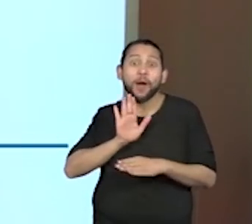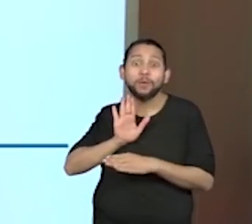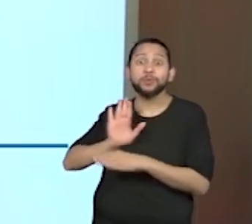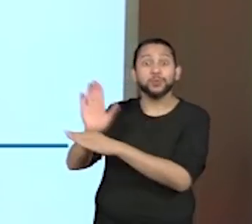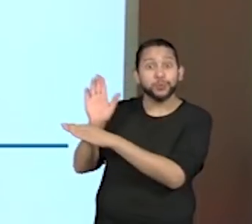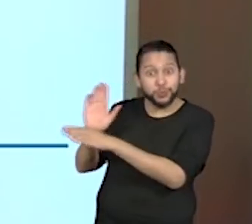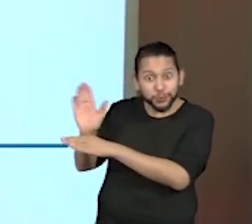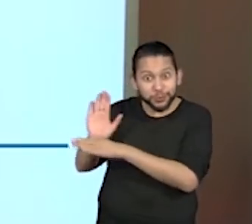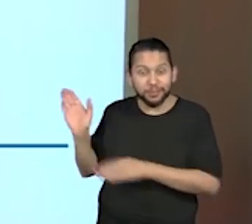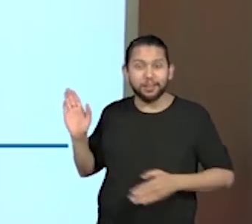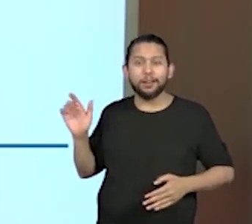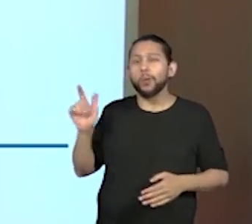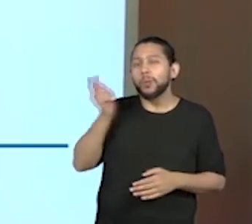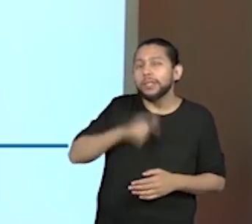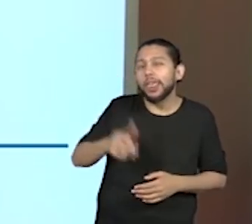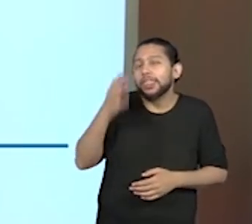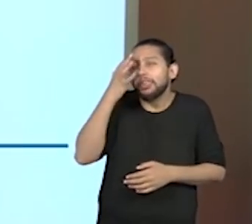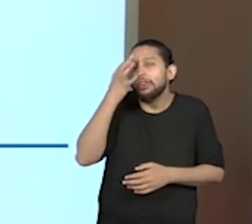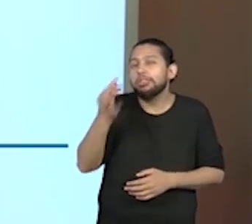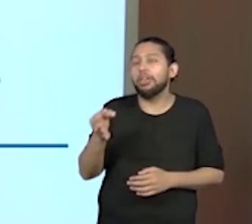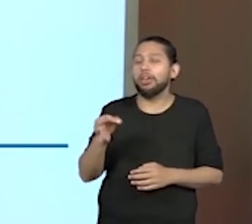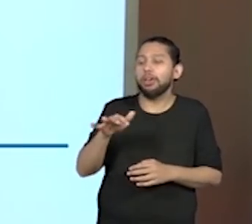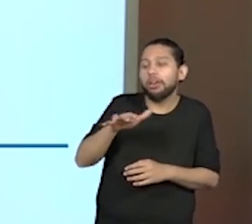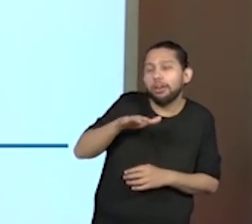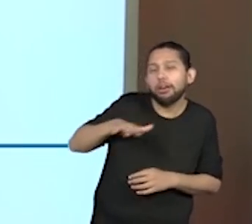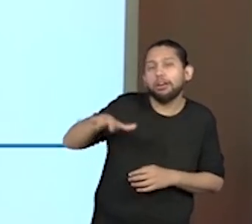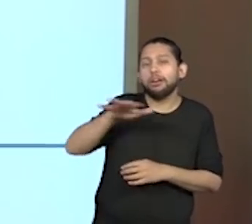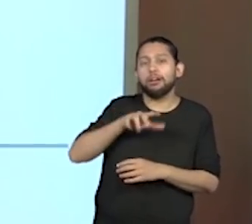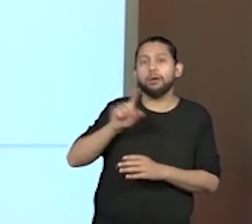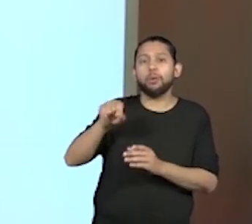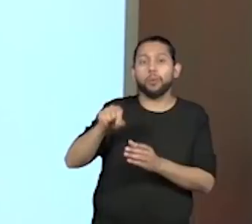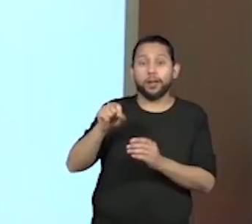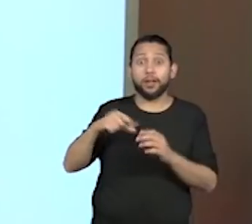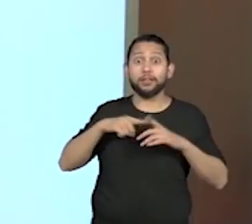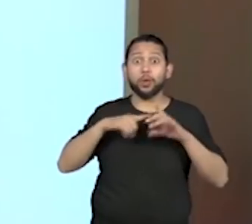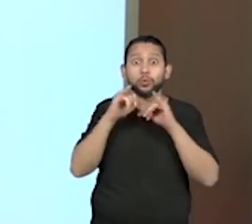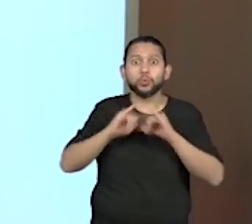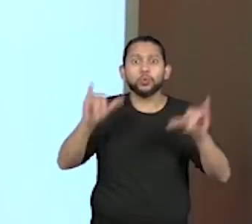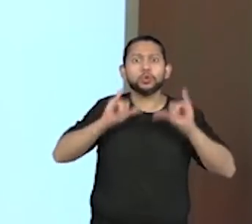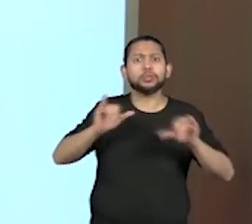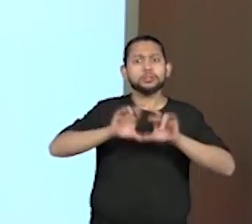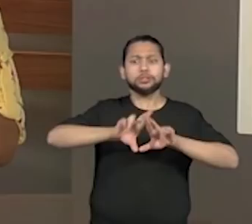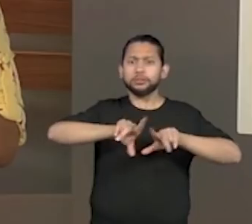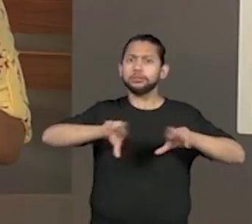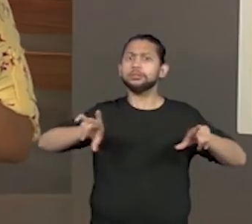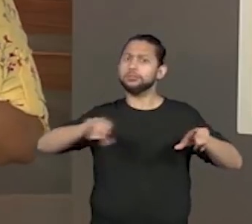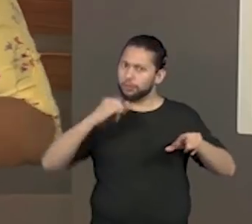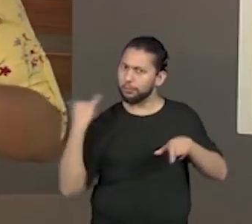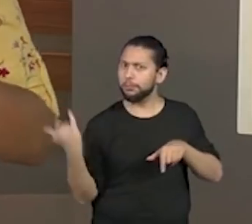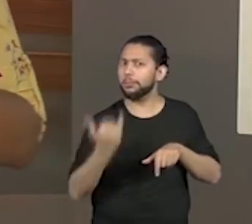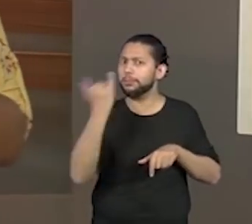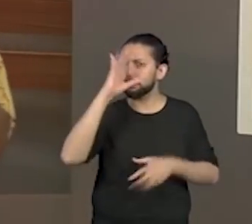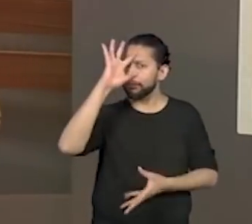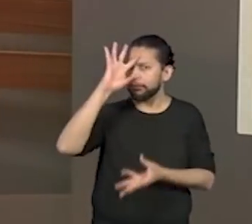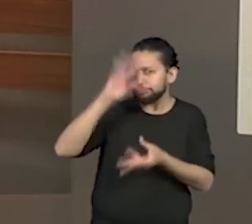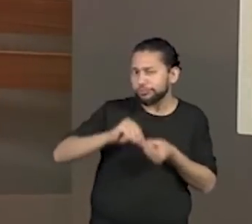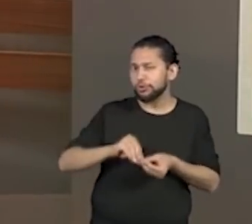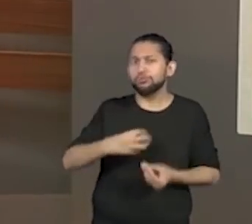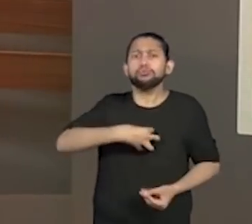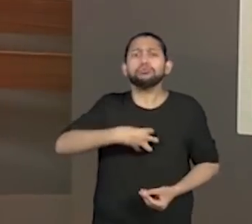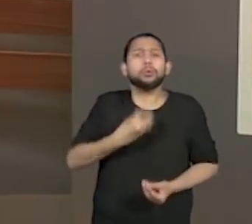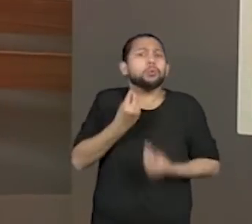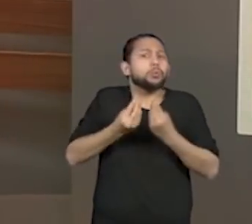Joyce a gente entender um pouquinho melhor aí as notícias, tá bom? Isso mesmo. Então, vamos